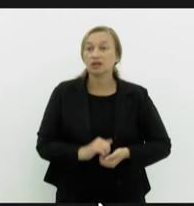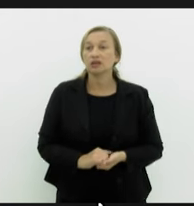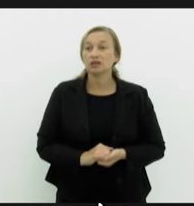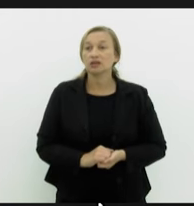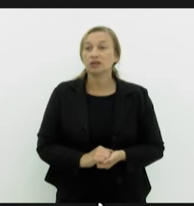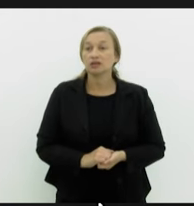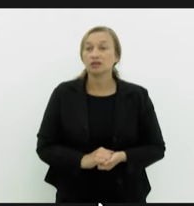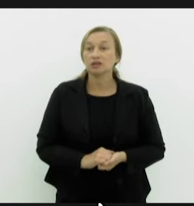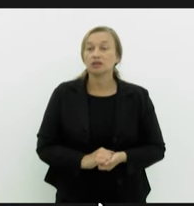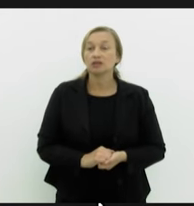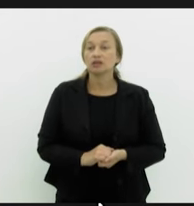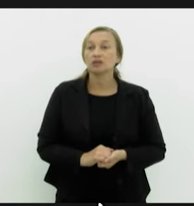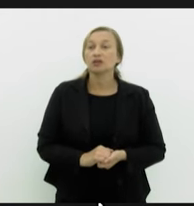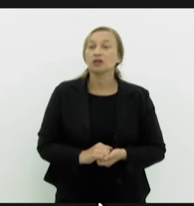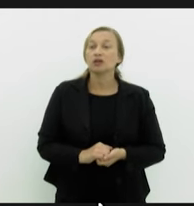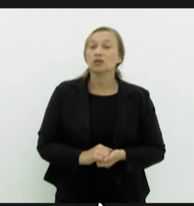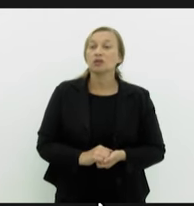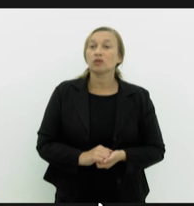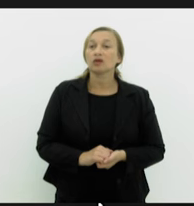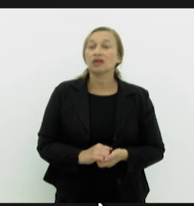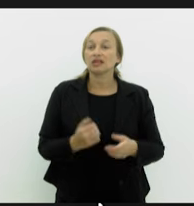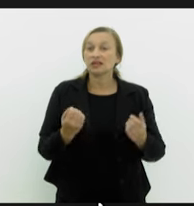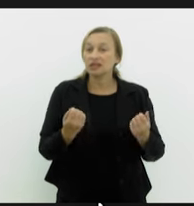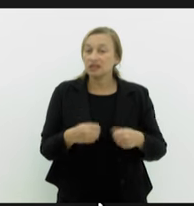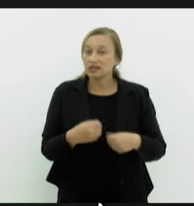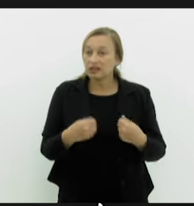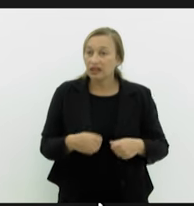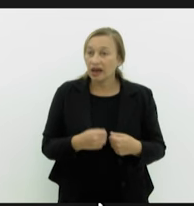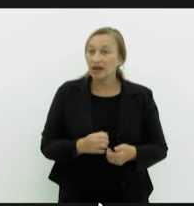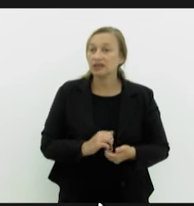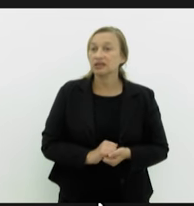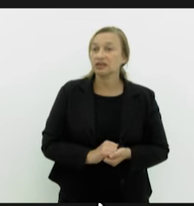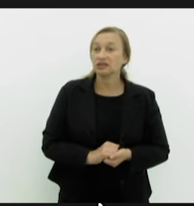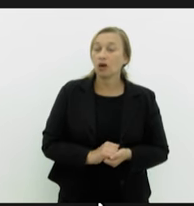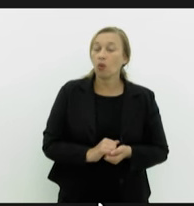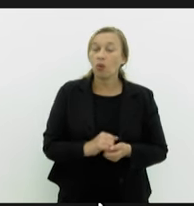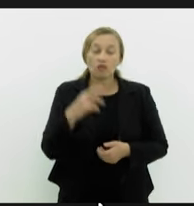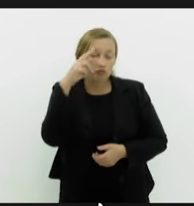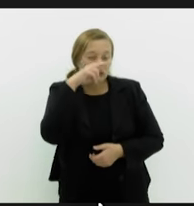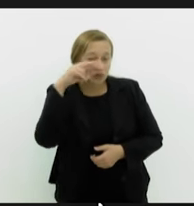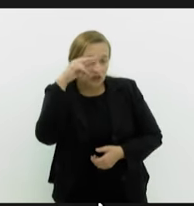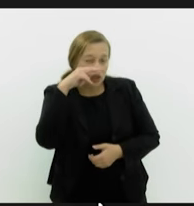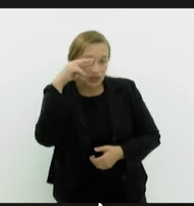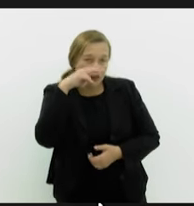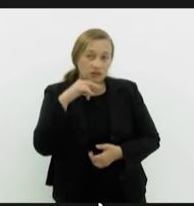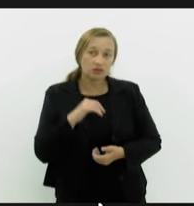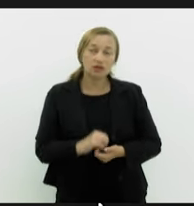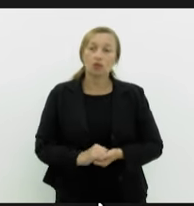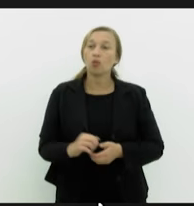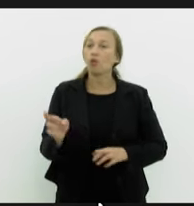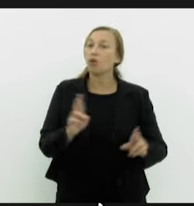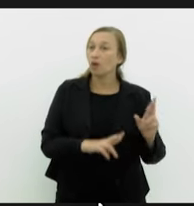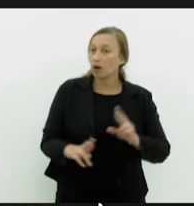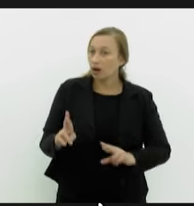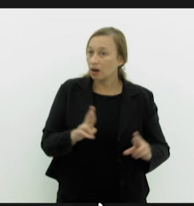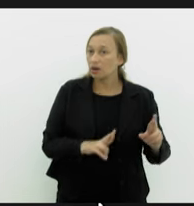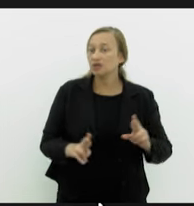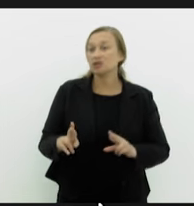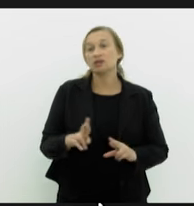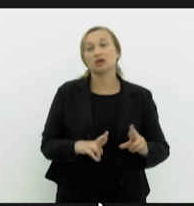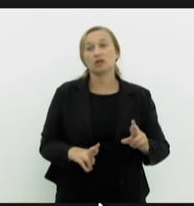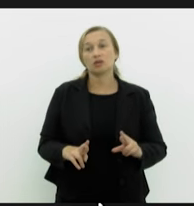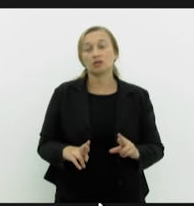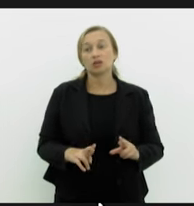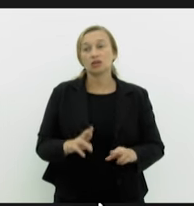da União a solicitação, né, de fiscalização com relação aos contratos, não só